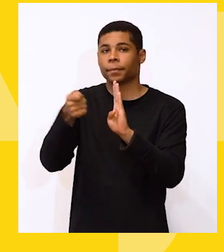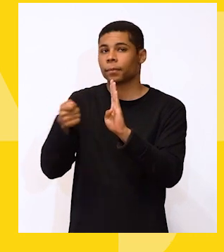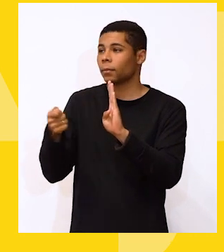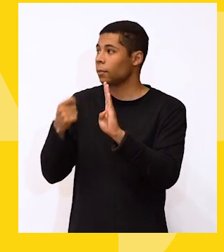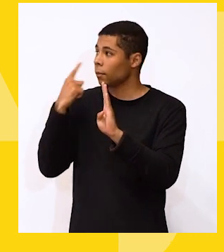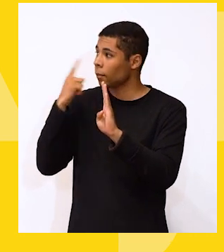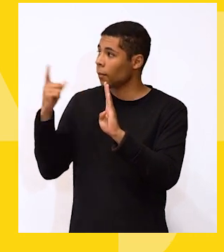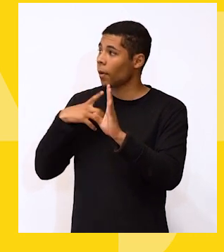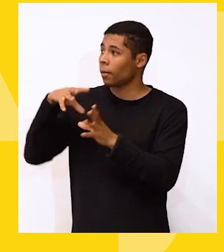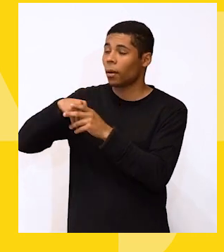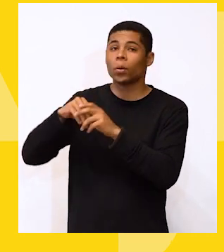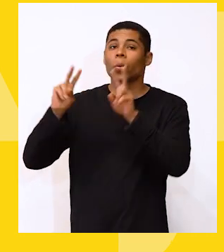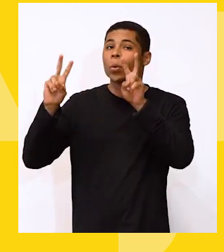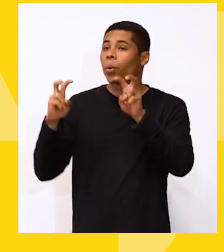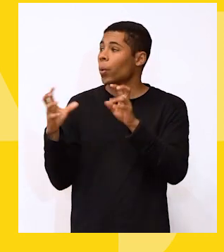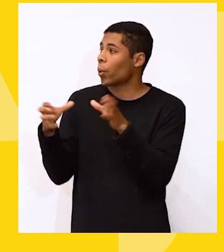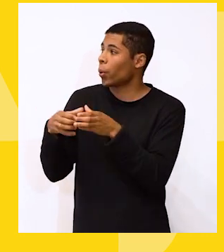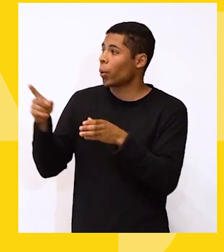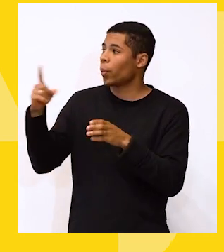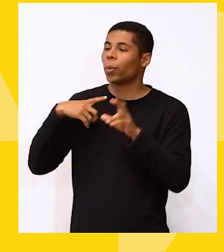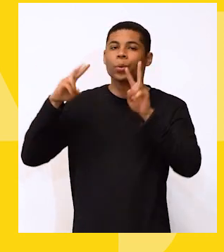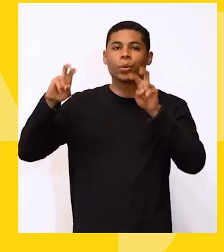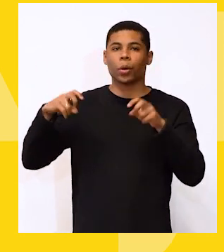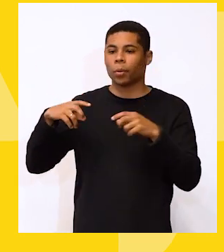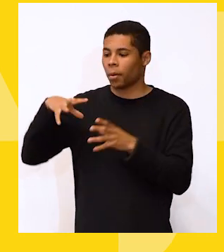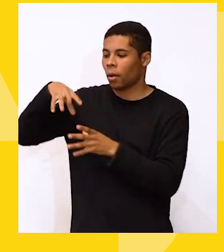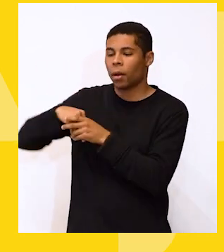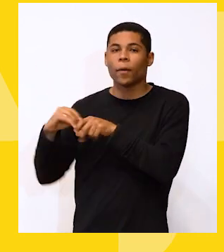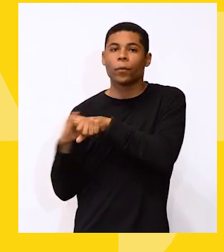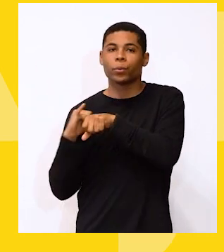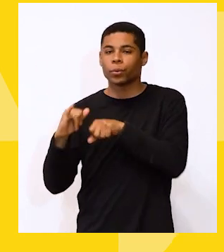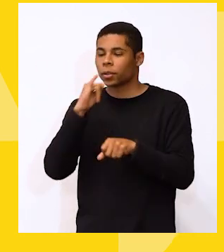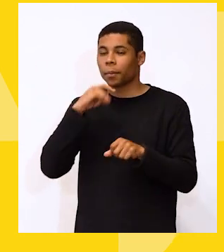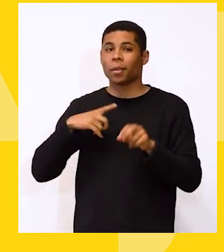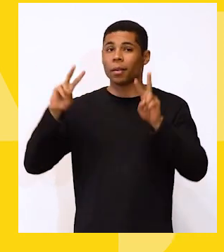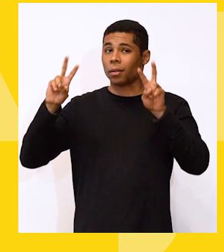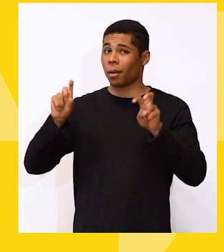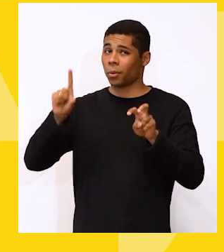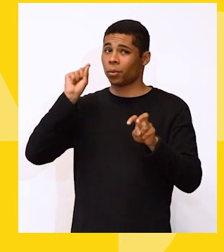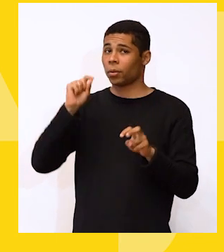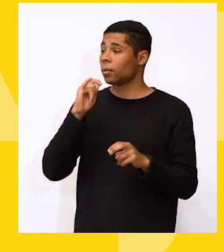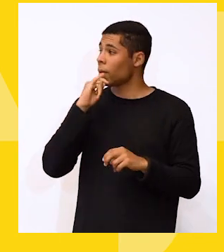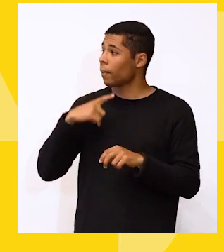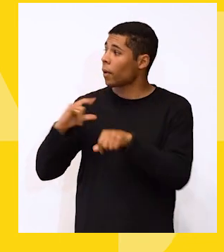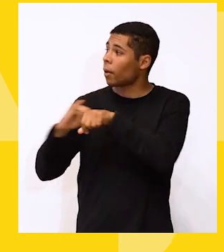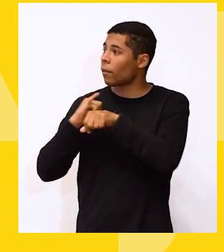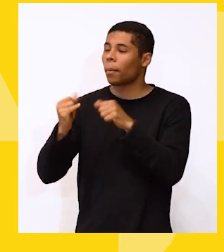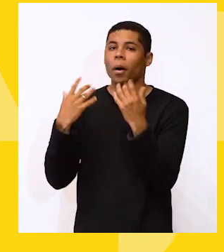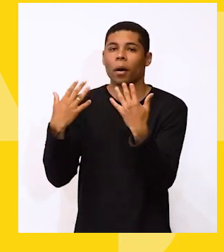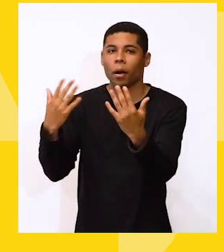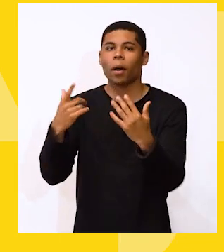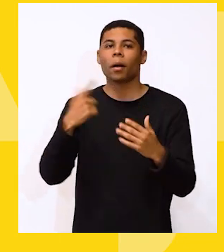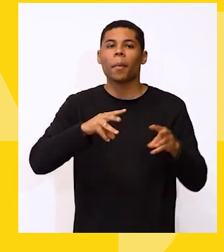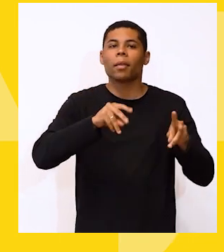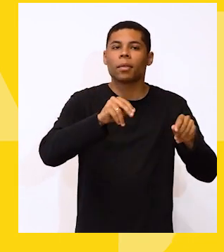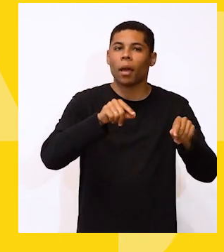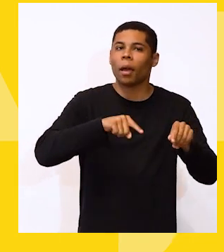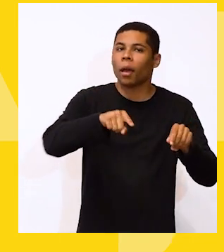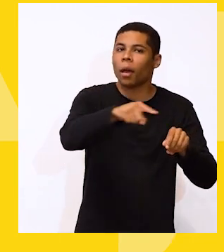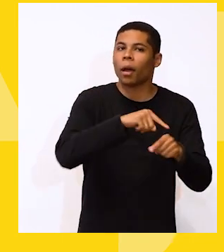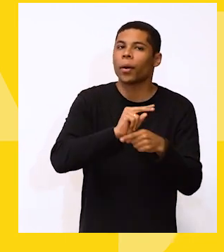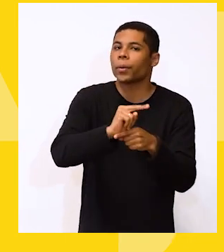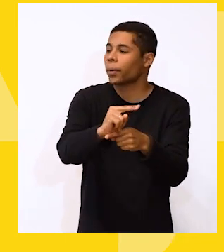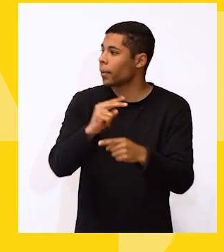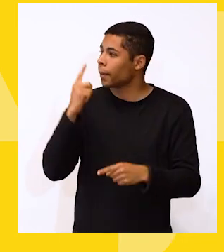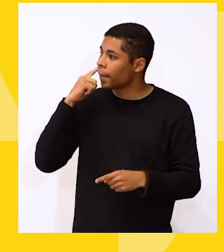você tem dentro do grupo de trabalho de infraestrutura por exemplo você tem lá o tema escolhido reforma agrária acesso à Terra concentração produtiva fundiária